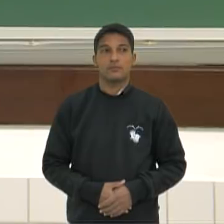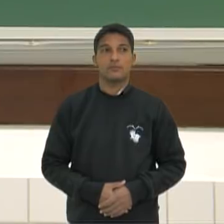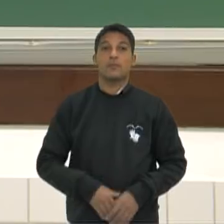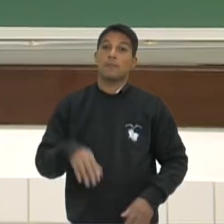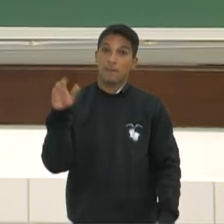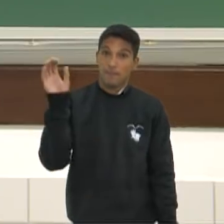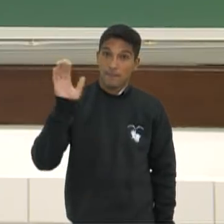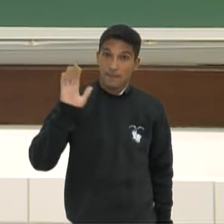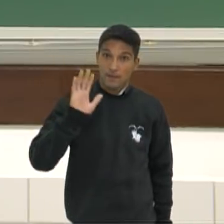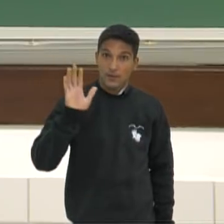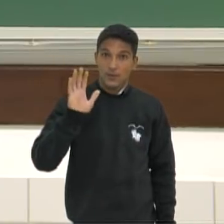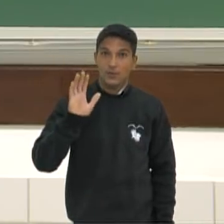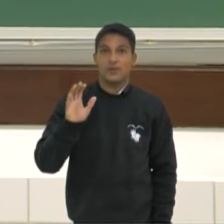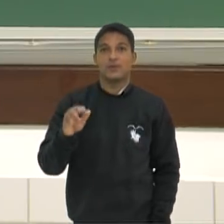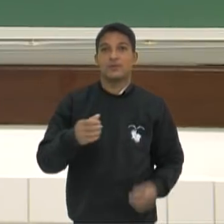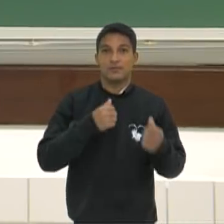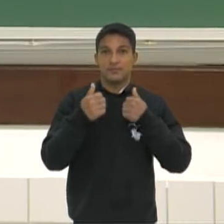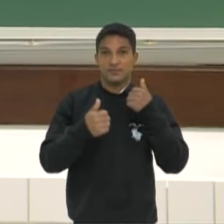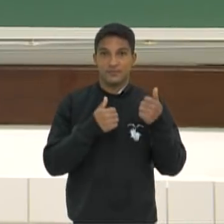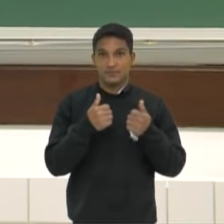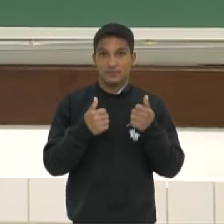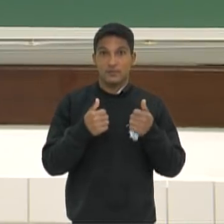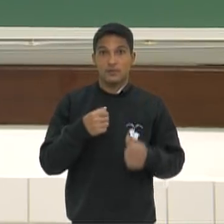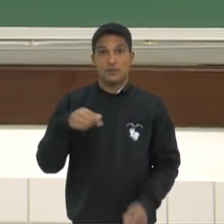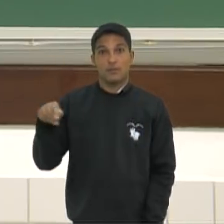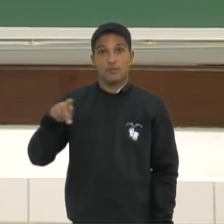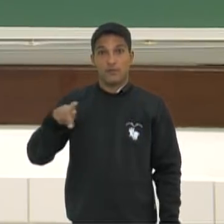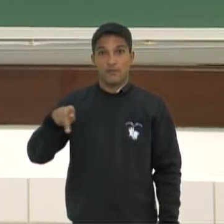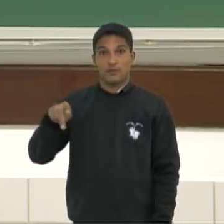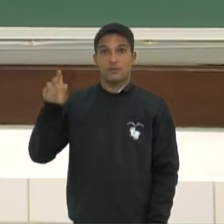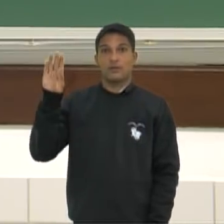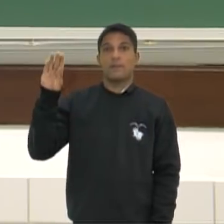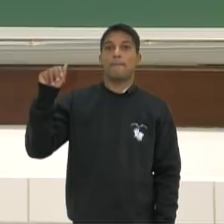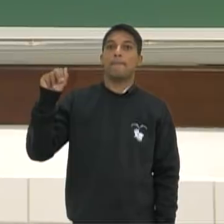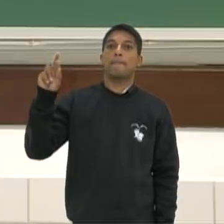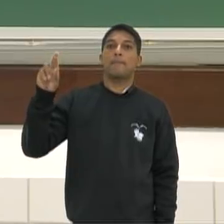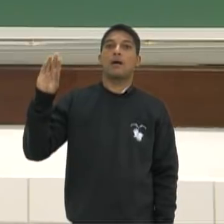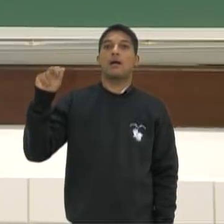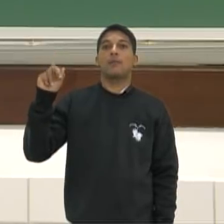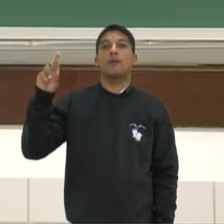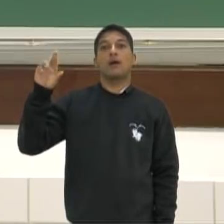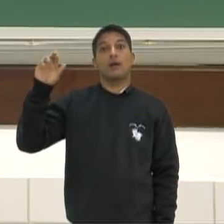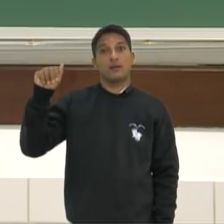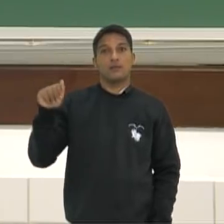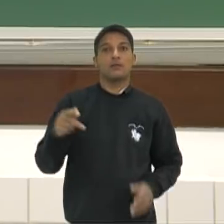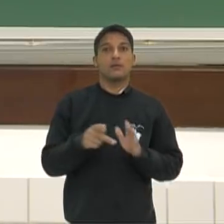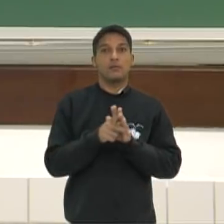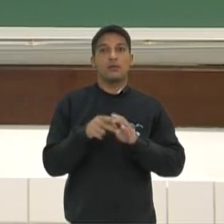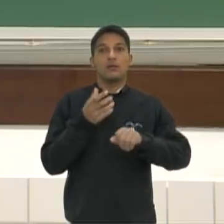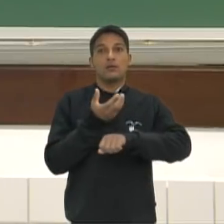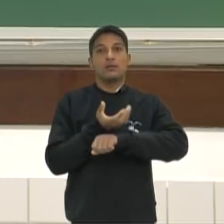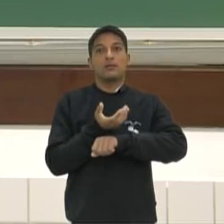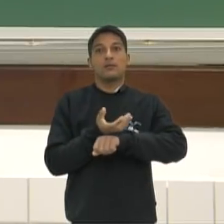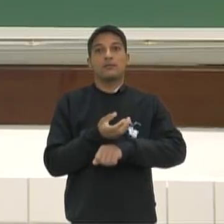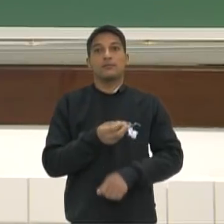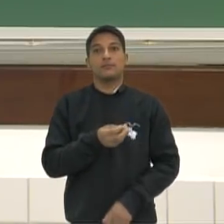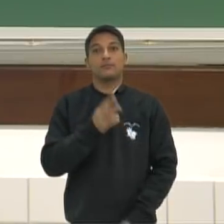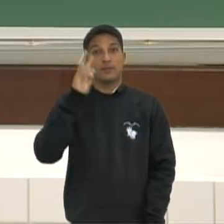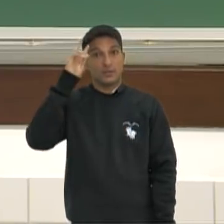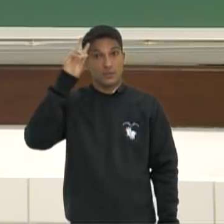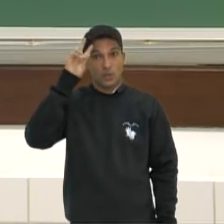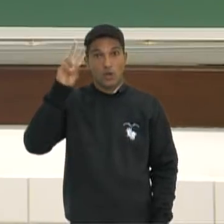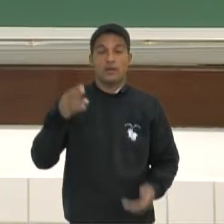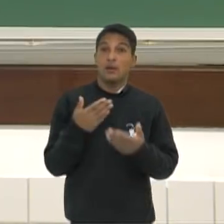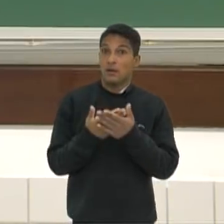Oi pessoal, eu sou a professora Bárbara, a professora de História de vocês do primeiro ano. Essa é a nossa aula